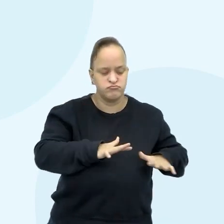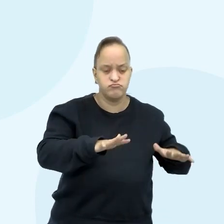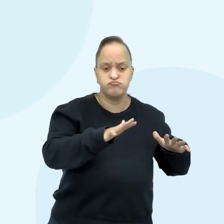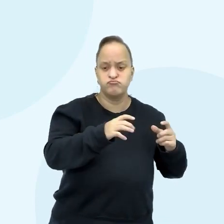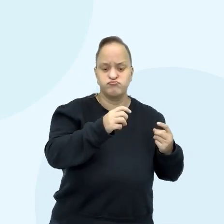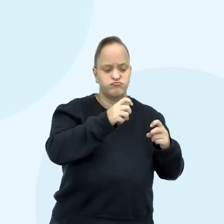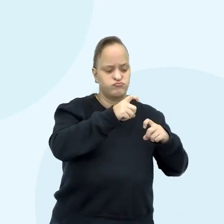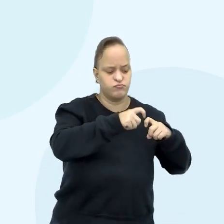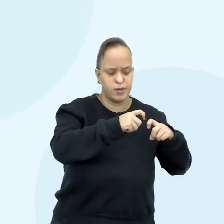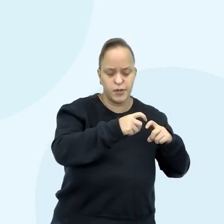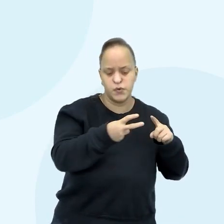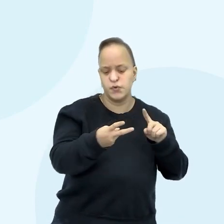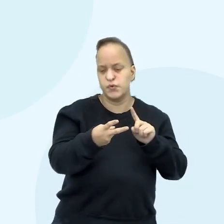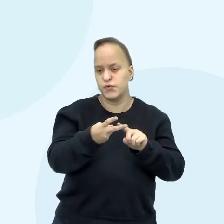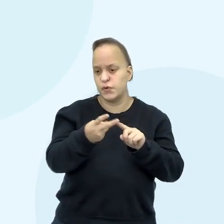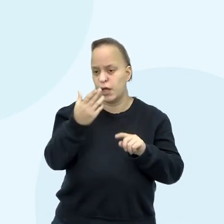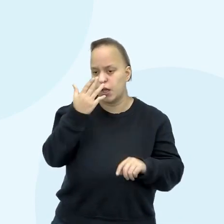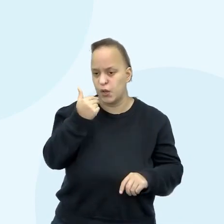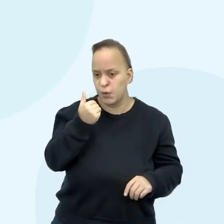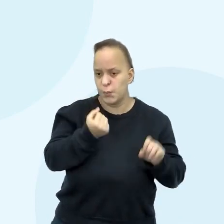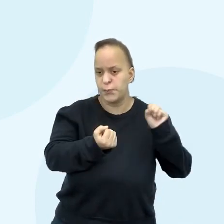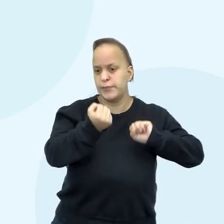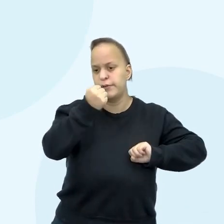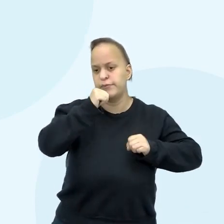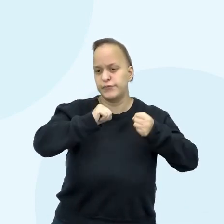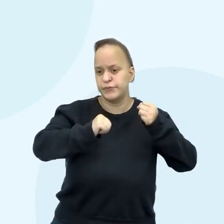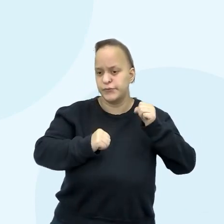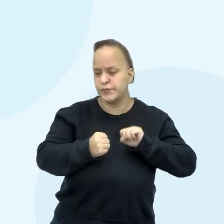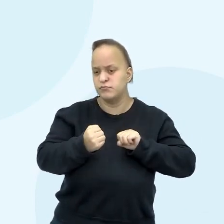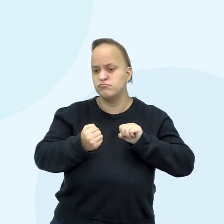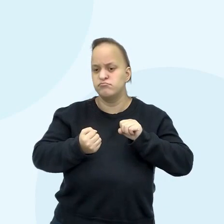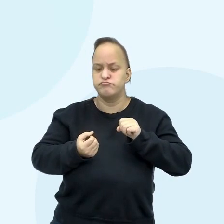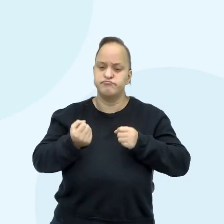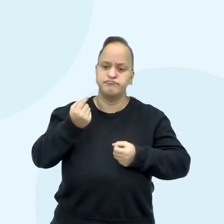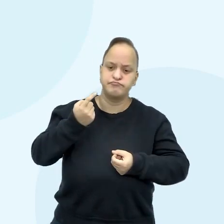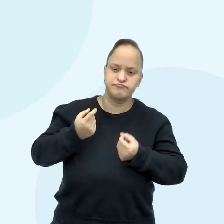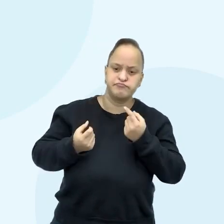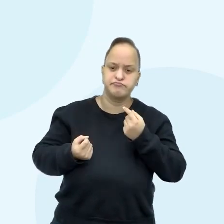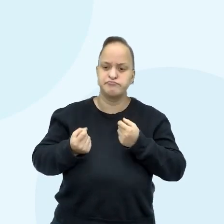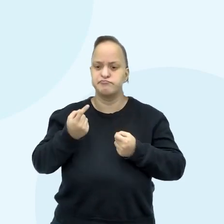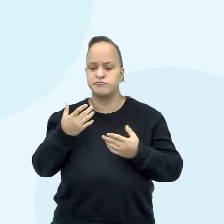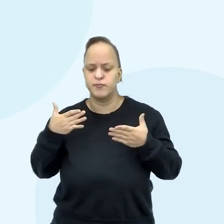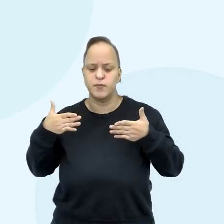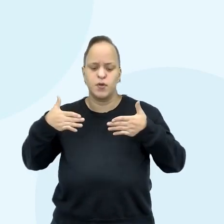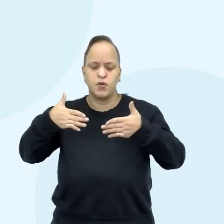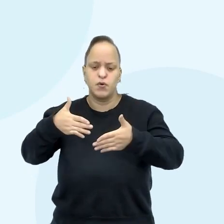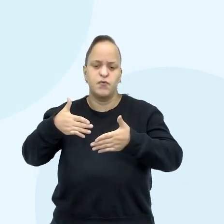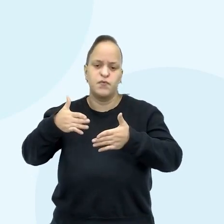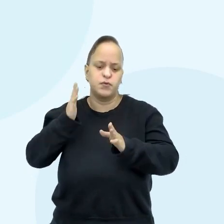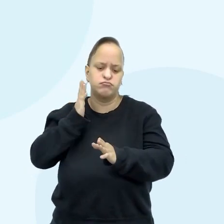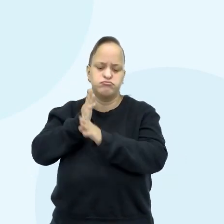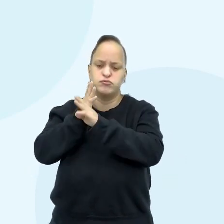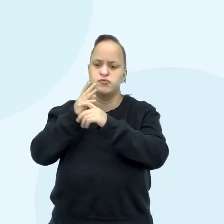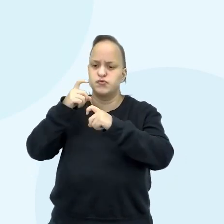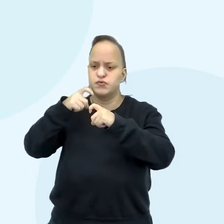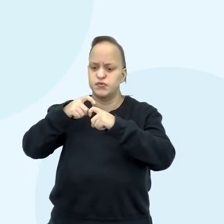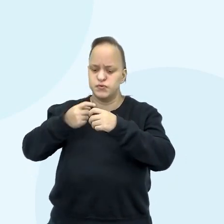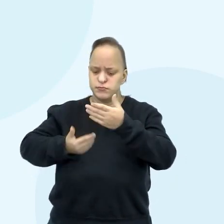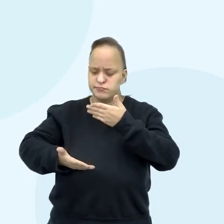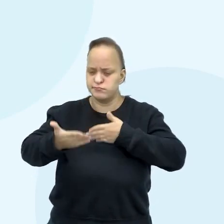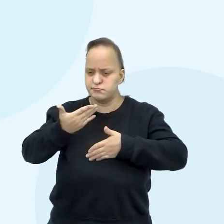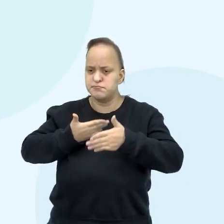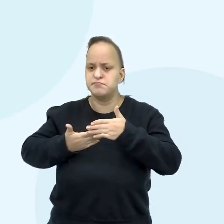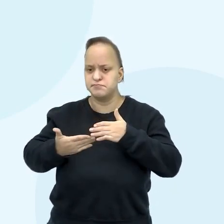indústria de alimento, sendo que alguns têm aplicações no diagnóstico e tratamento de doenças, né. E já os raios